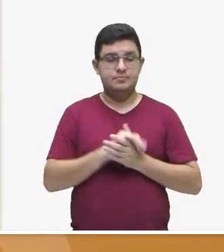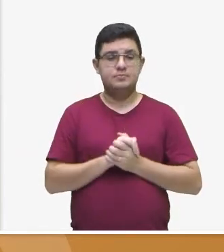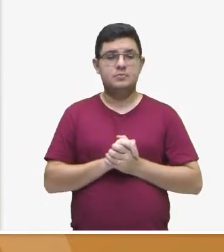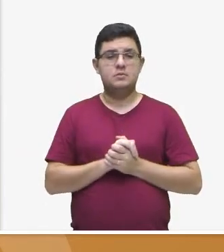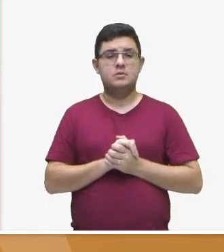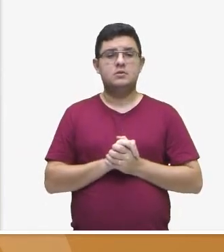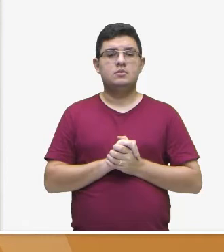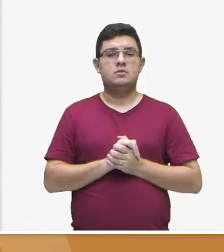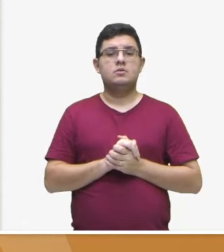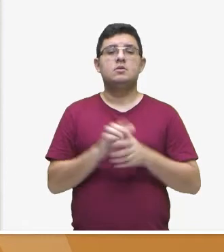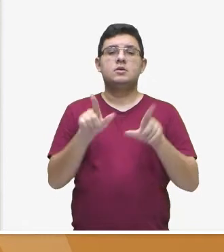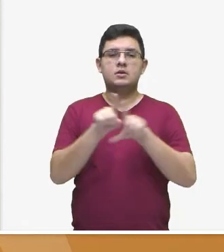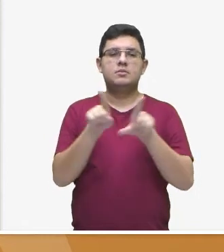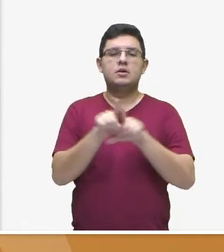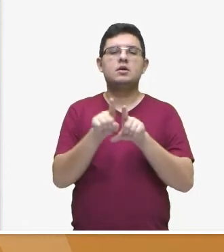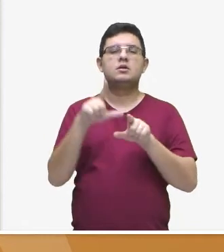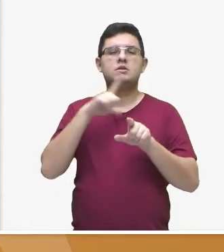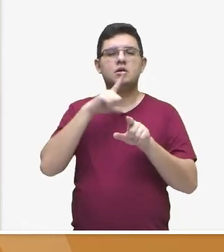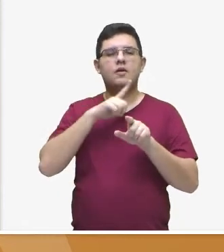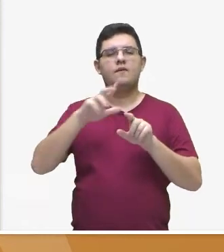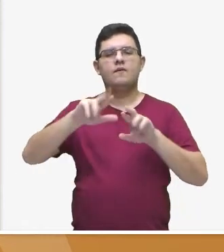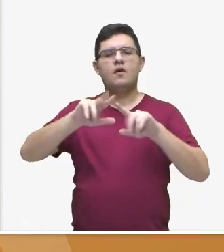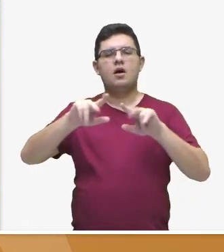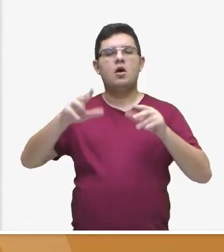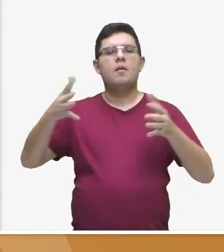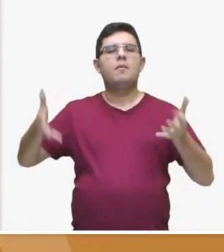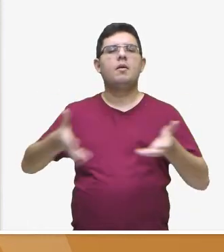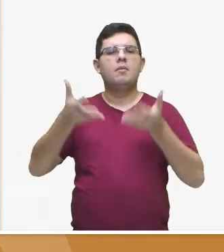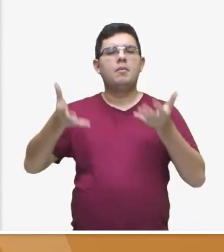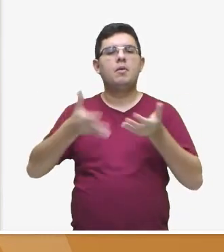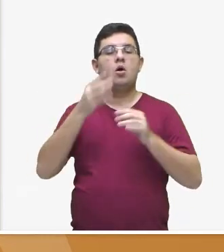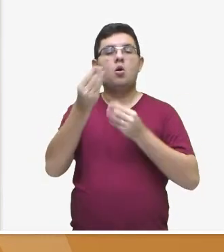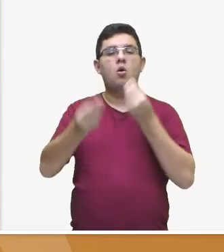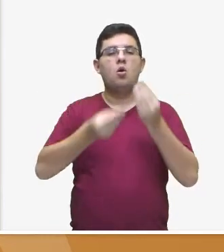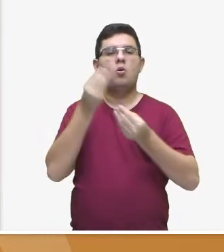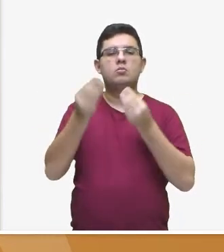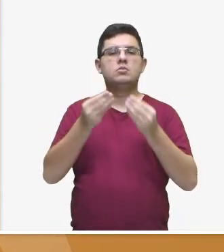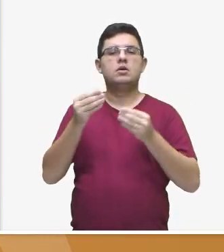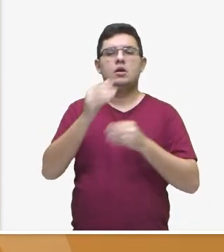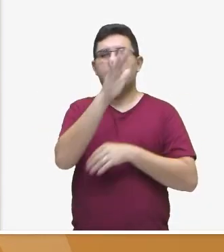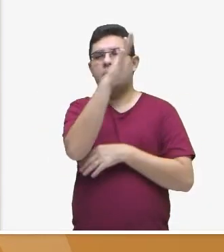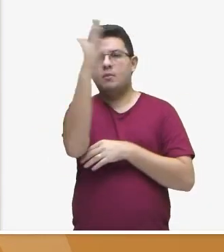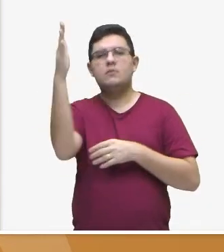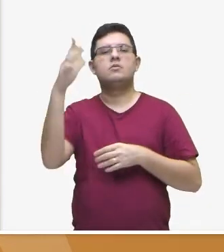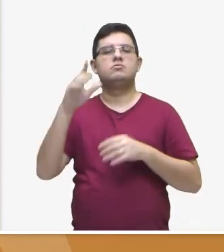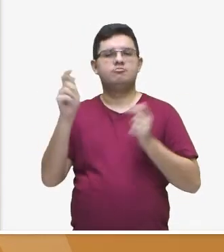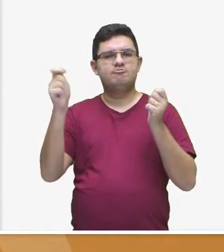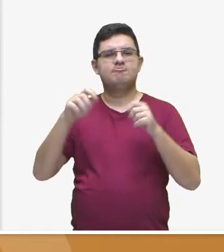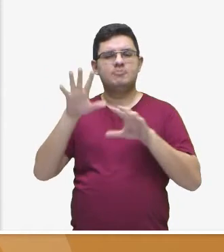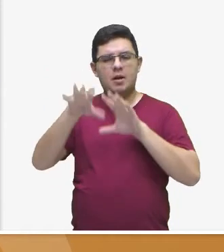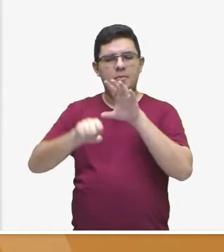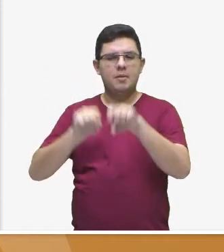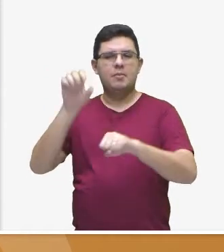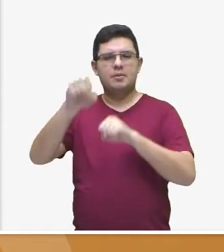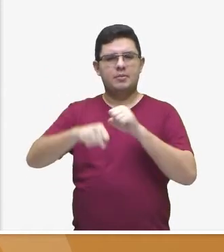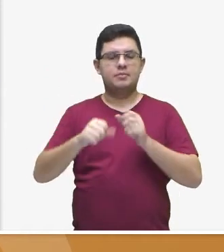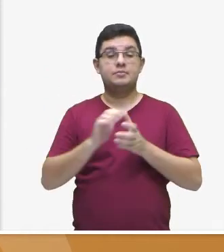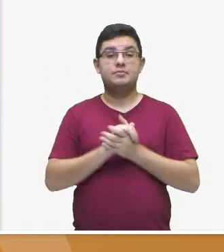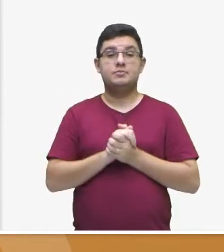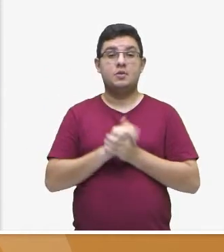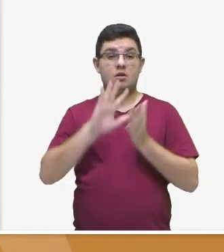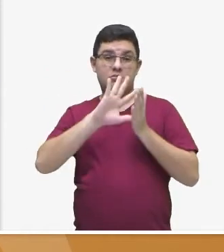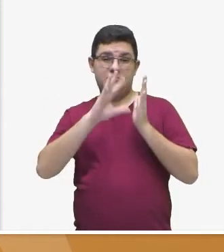os estimulantes em geral que a gente pode encontrar na natureza. A nossa Amazônia, a nossa floresta amazônica e